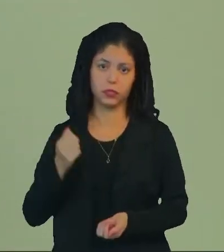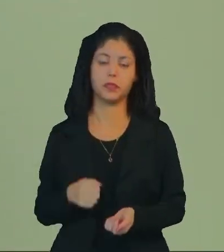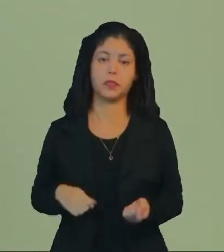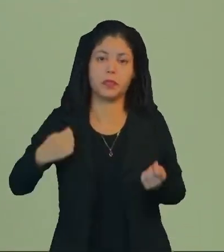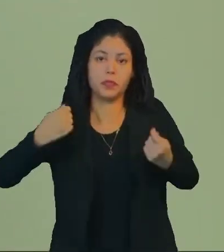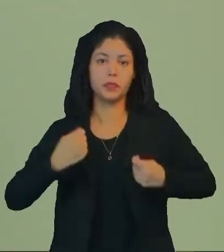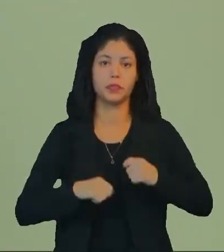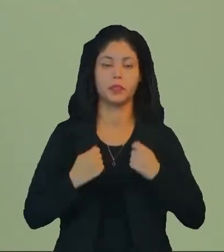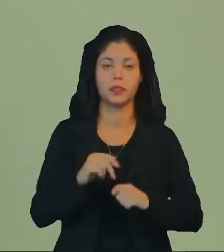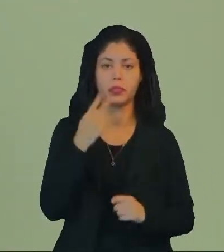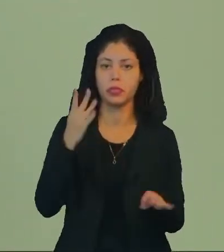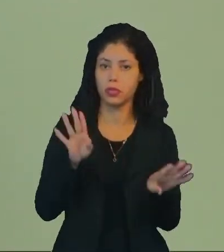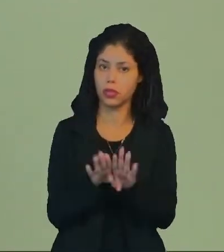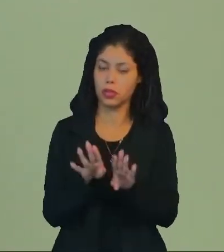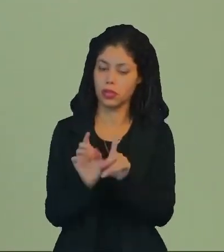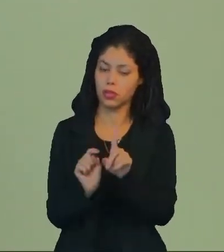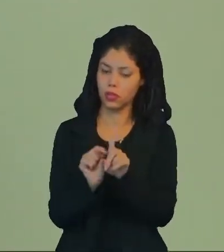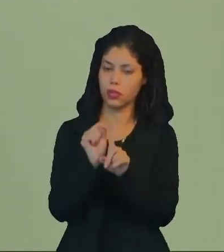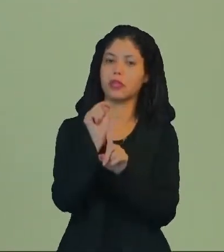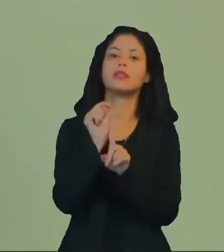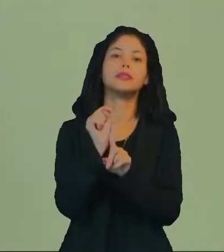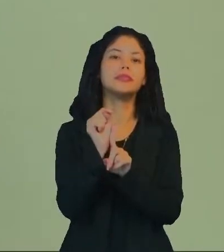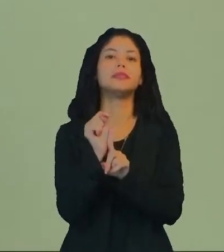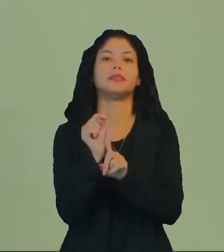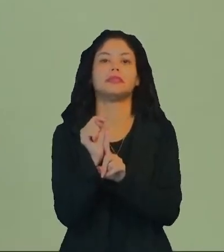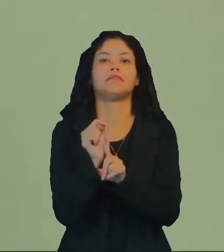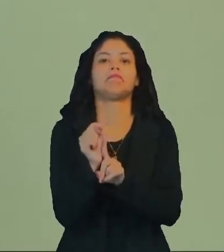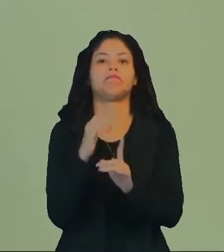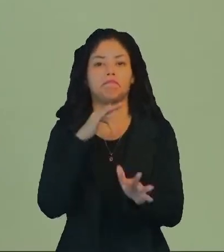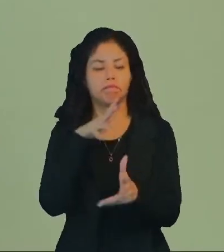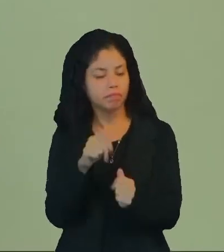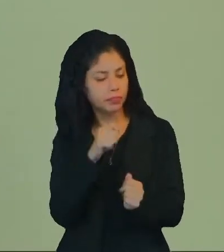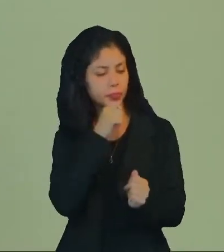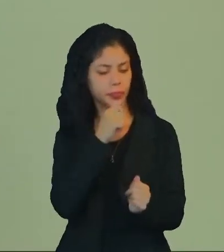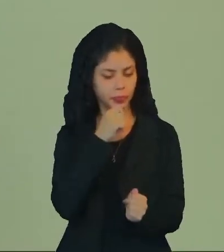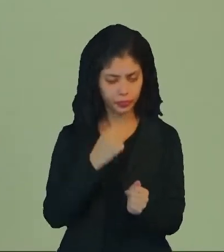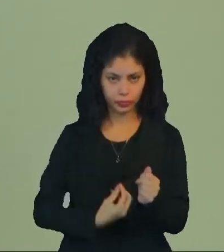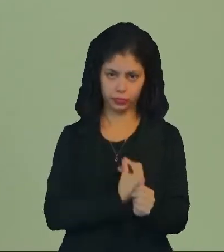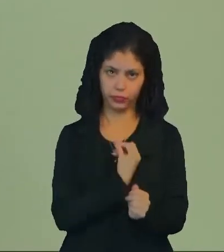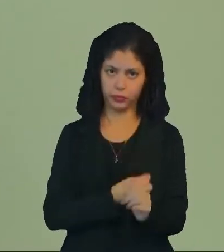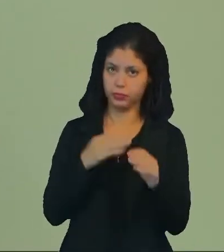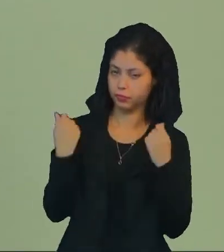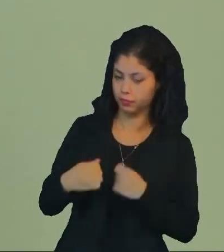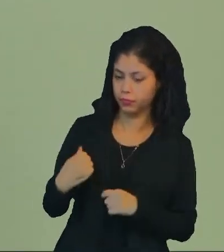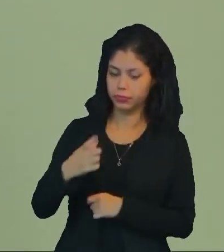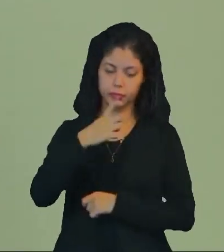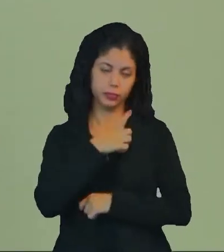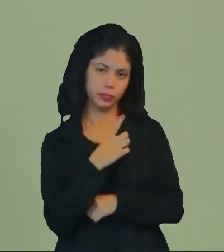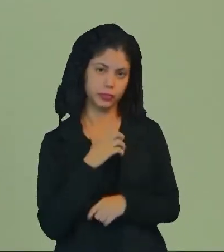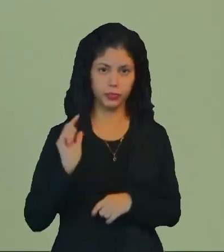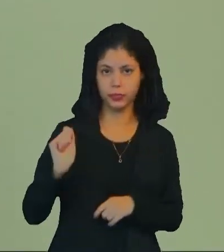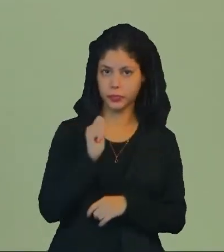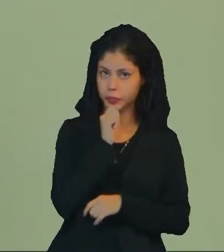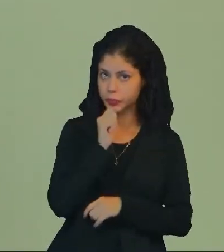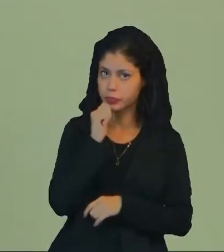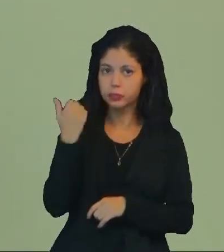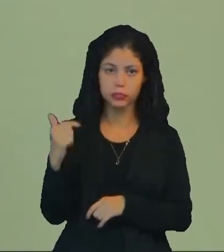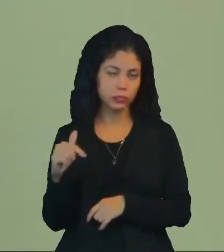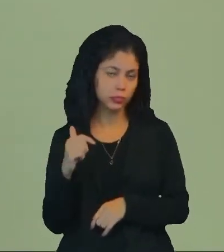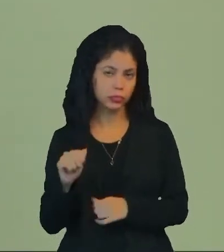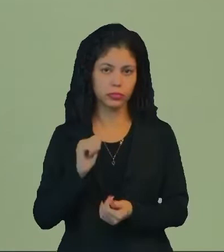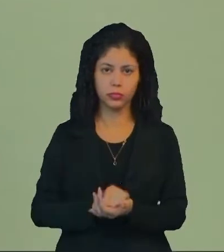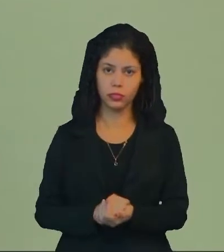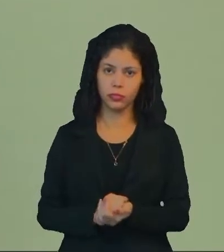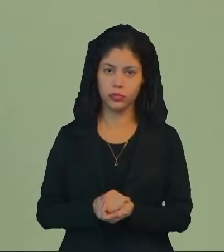Temos que falar também em relação à temperatura. A temperatura de um planeta, para que exista vida, é necessário que não seja uma